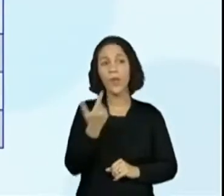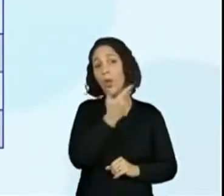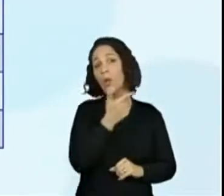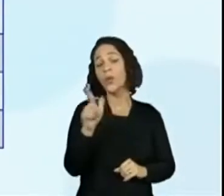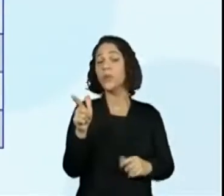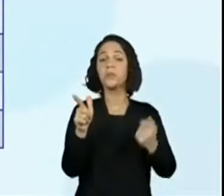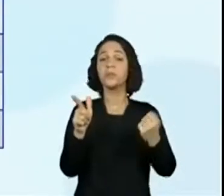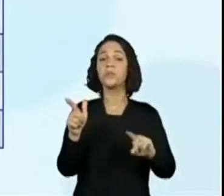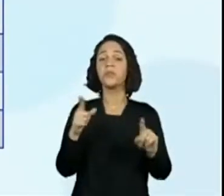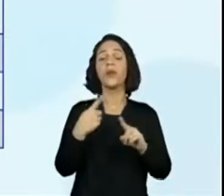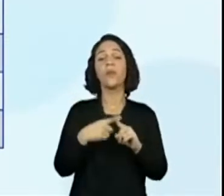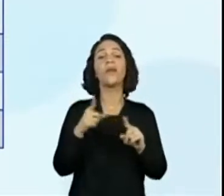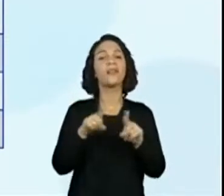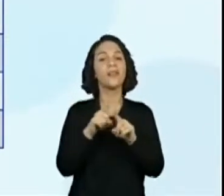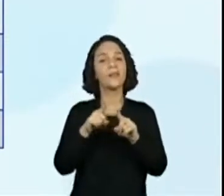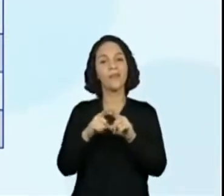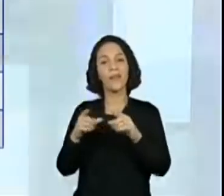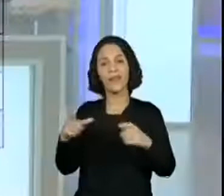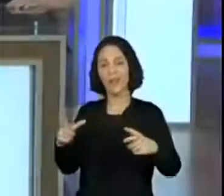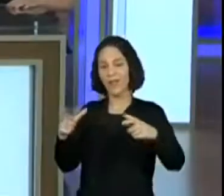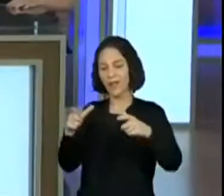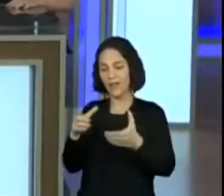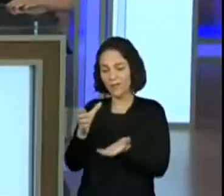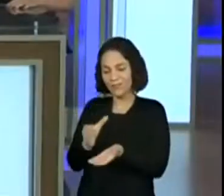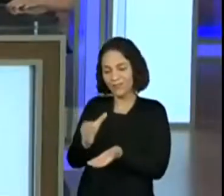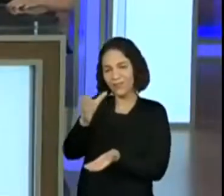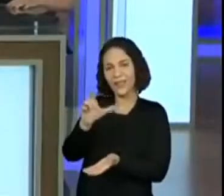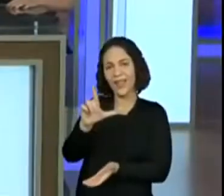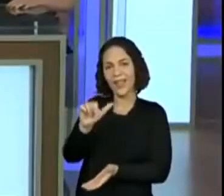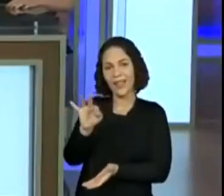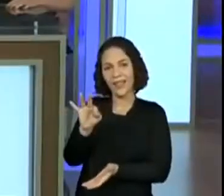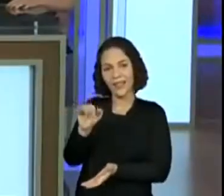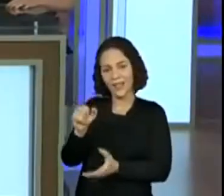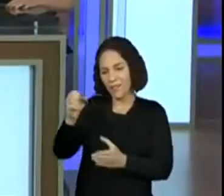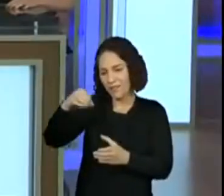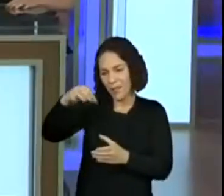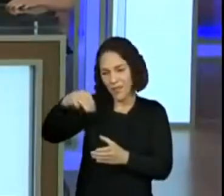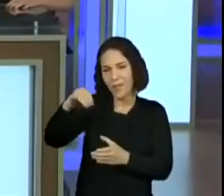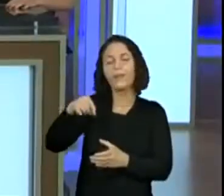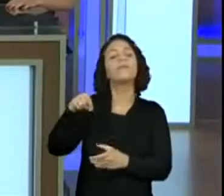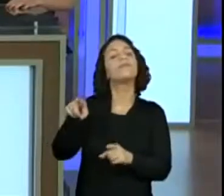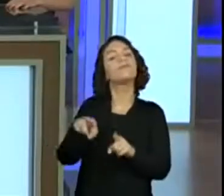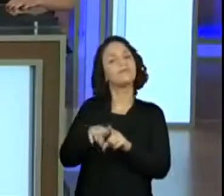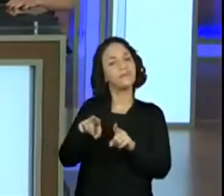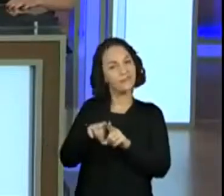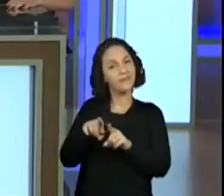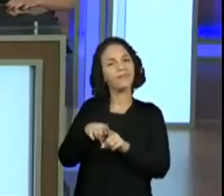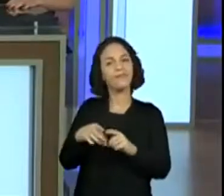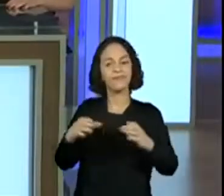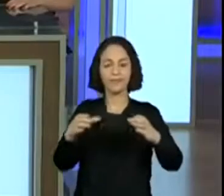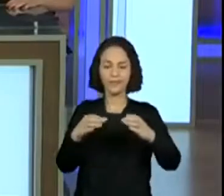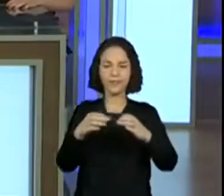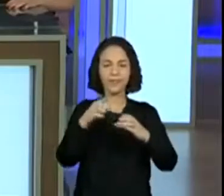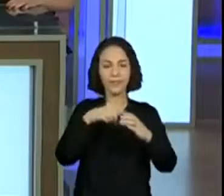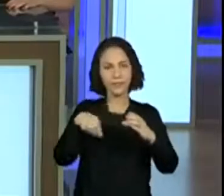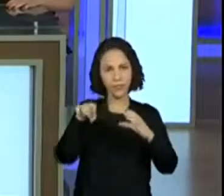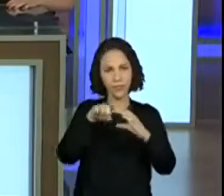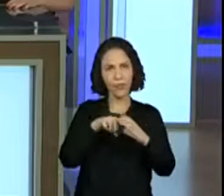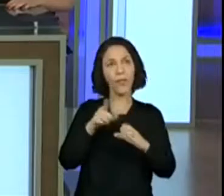não é? A lata também formou um círculo, mas era justamente para a gente ir reforçando, né, o que a gente